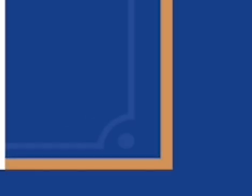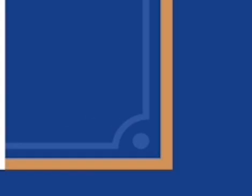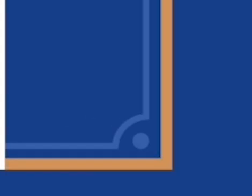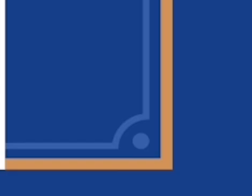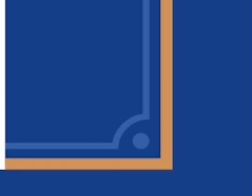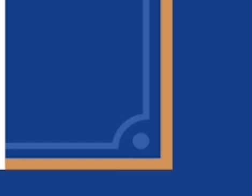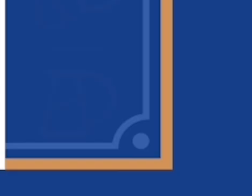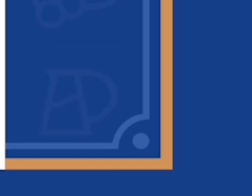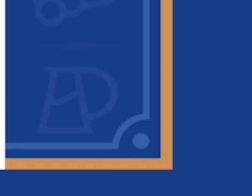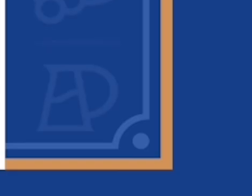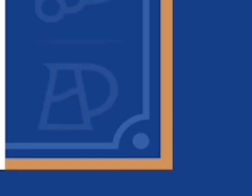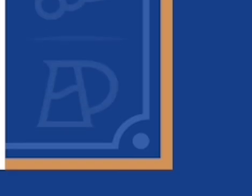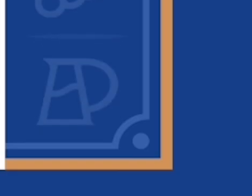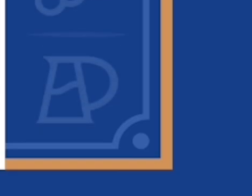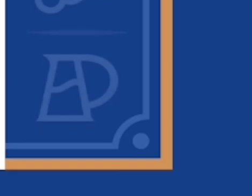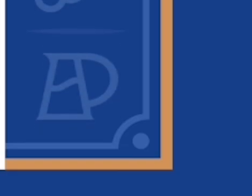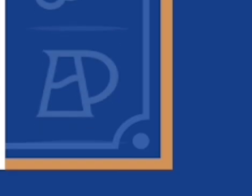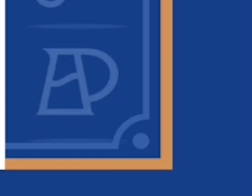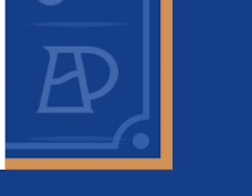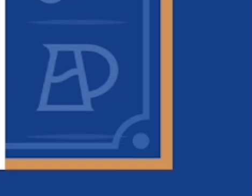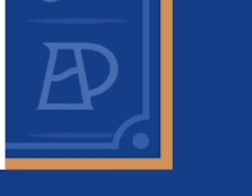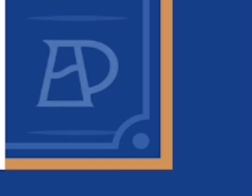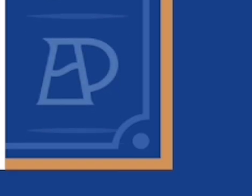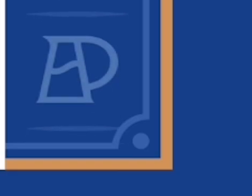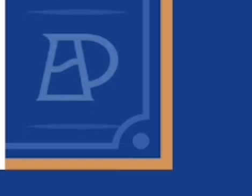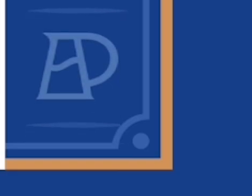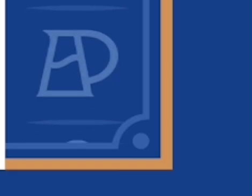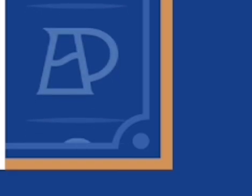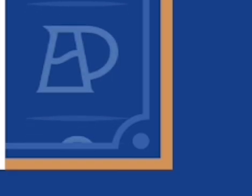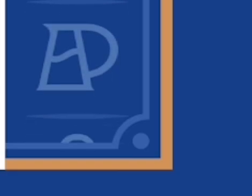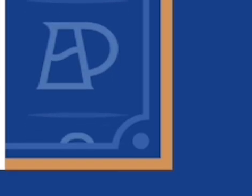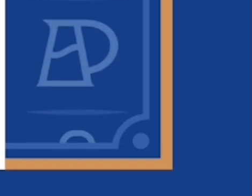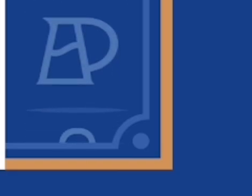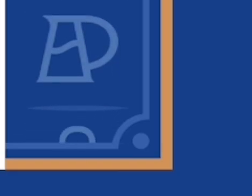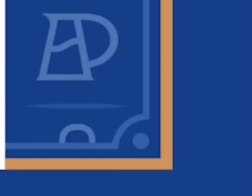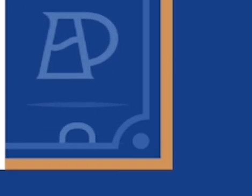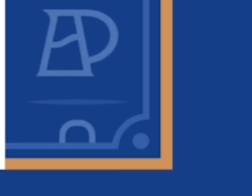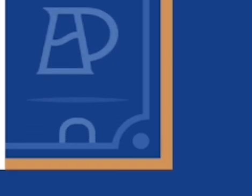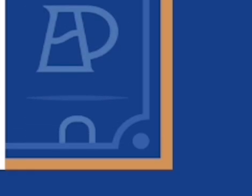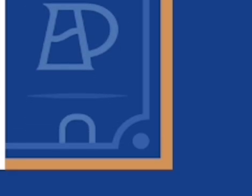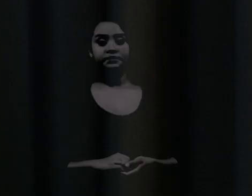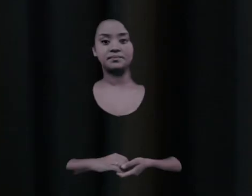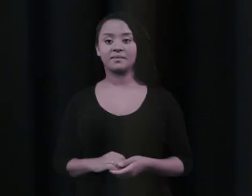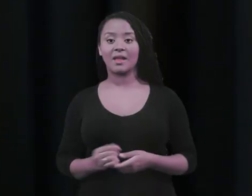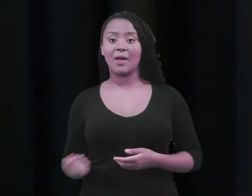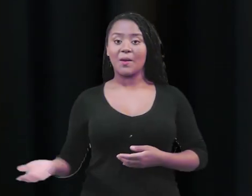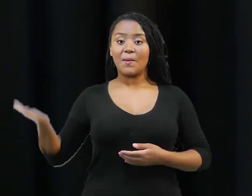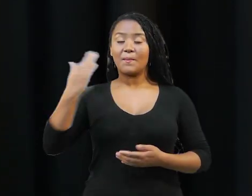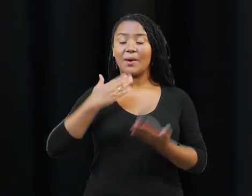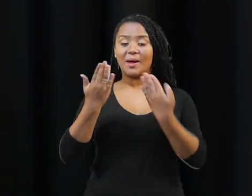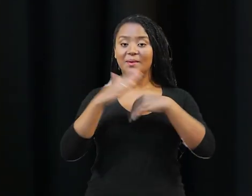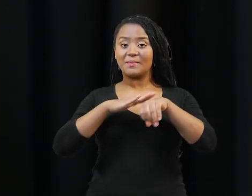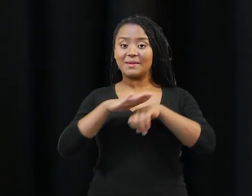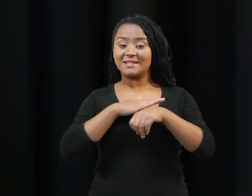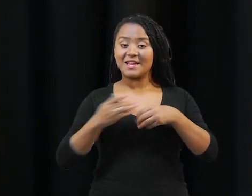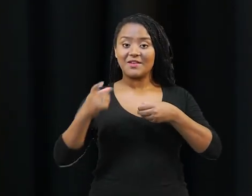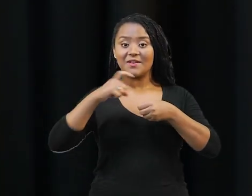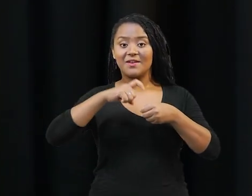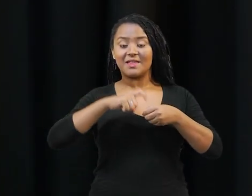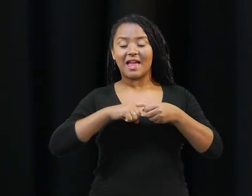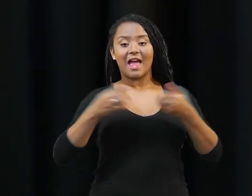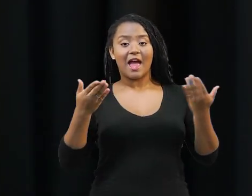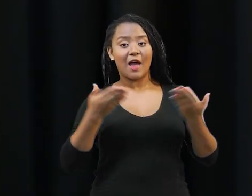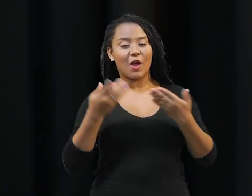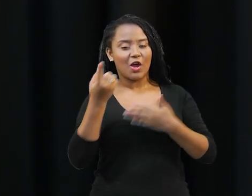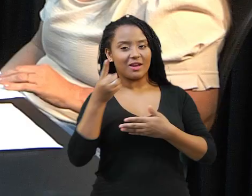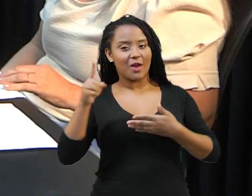Estamos de volta. E aí? Bora prosear? Bora prosear, tá de volta. Esse último bloco